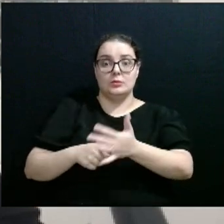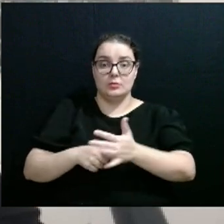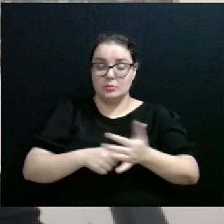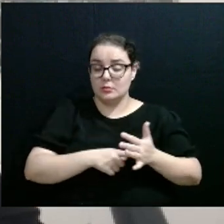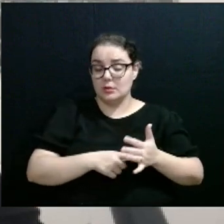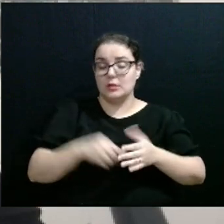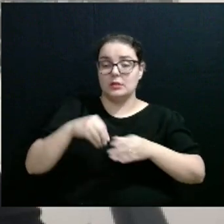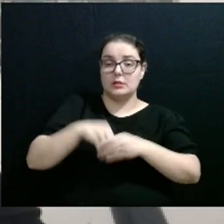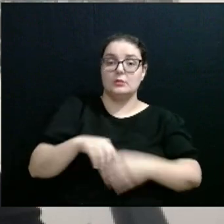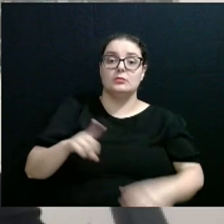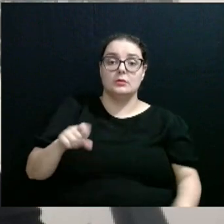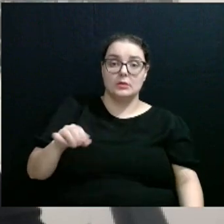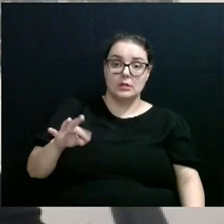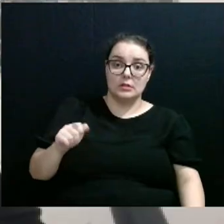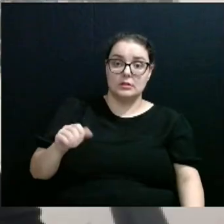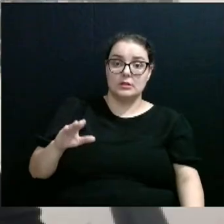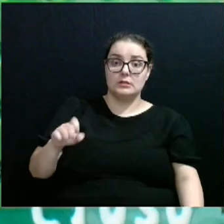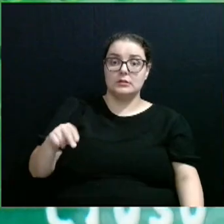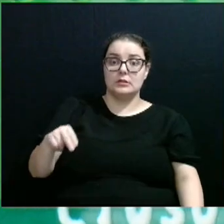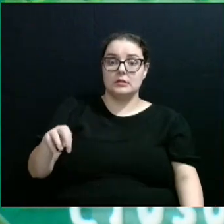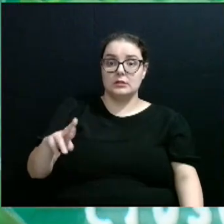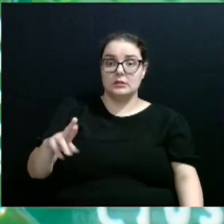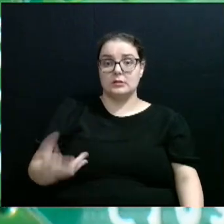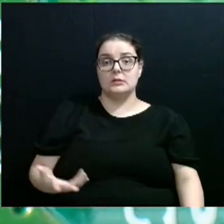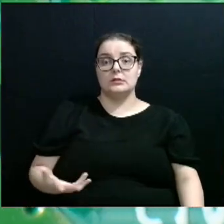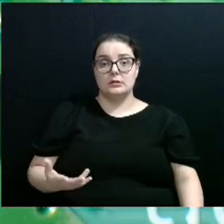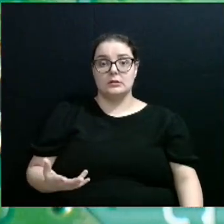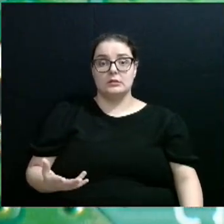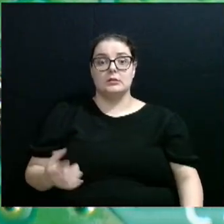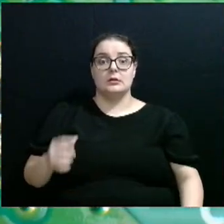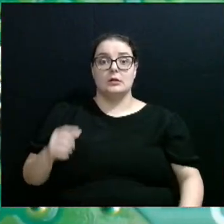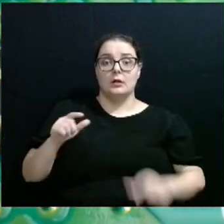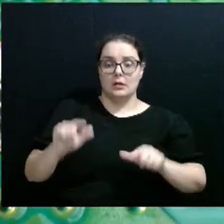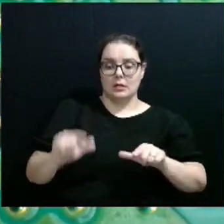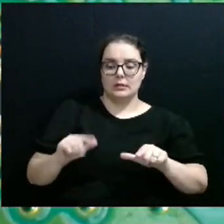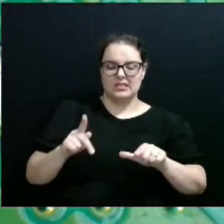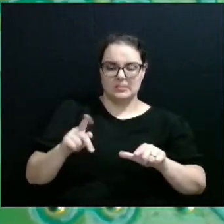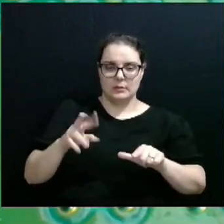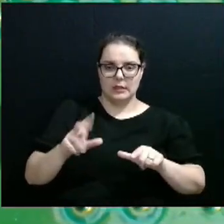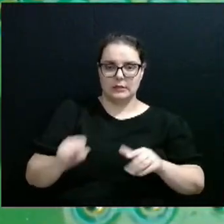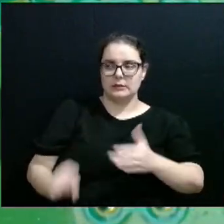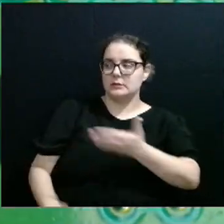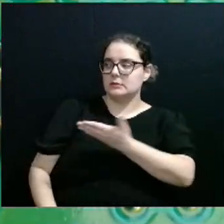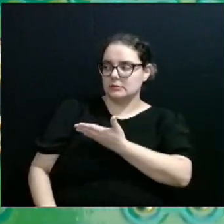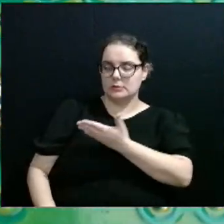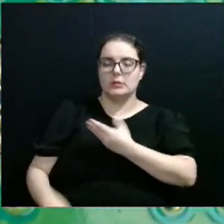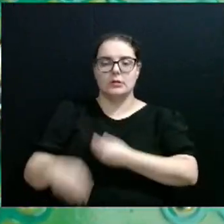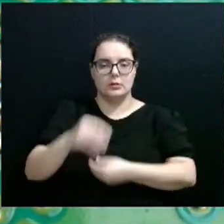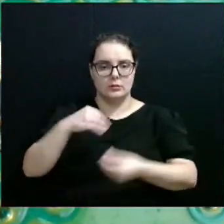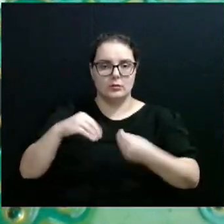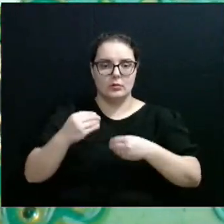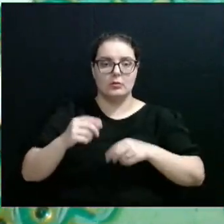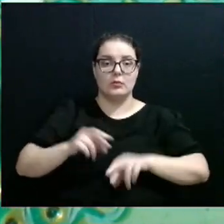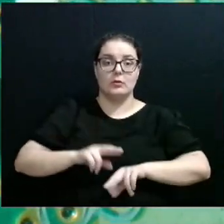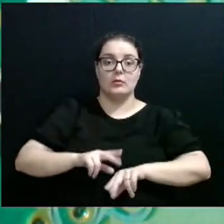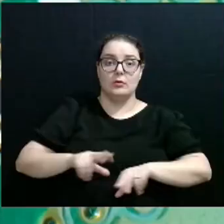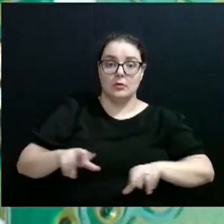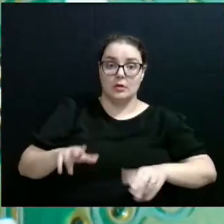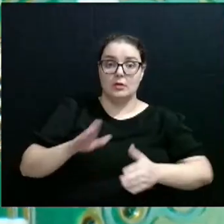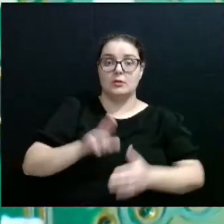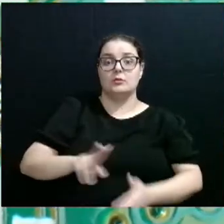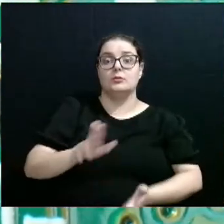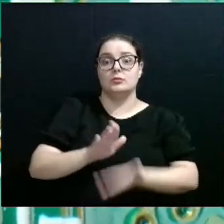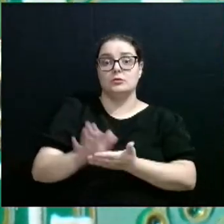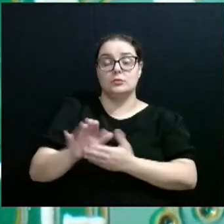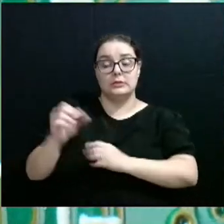né? A produção de semicondutores é uma produção que envolve também bastante o consumo de água lá na fábrica que